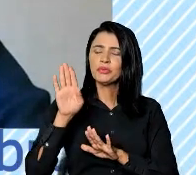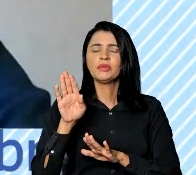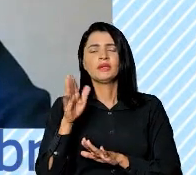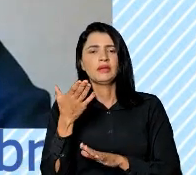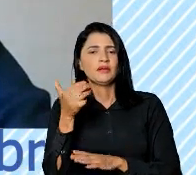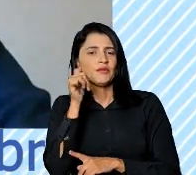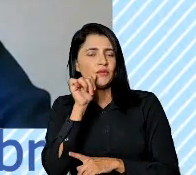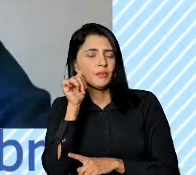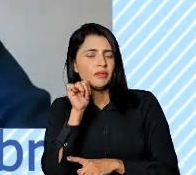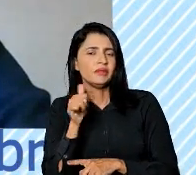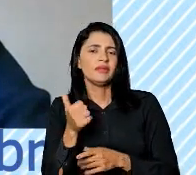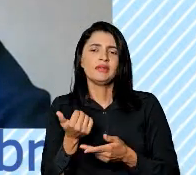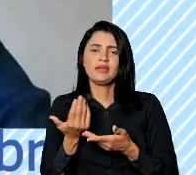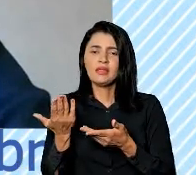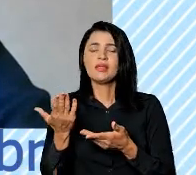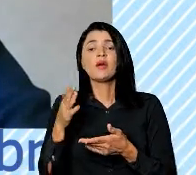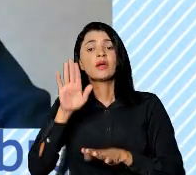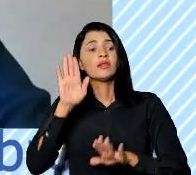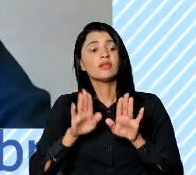Dos candidatos ao cargo de